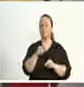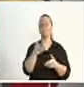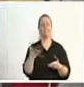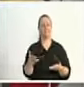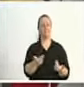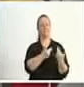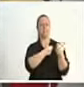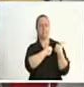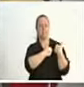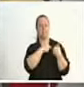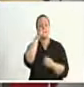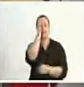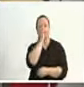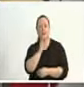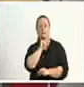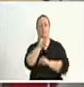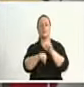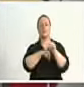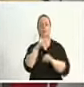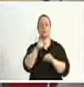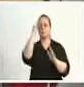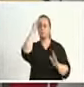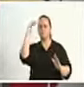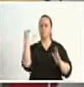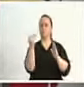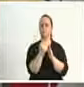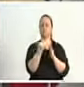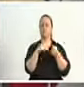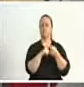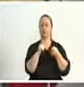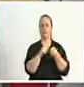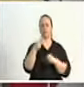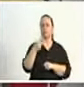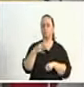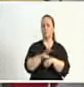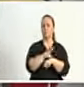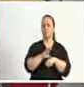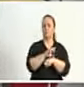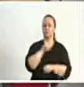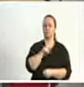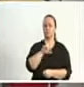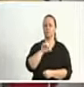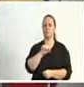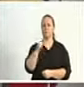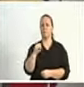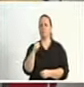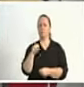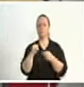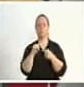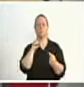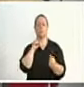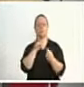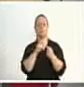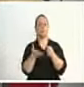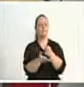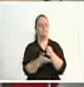cumprir o disposto no artigo 3º da Constituição Federal de 1988, que constituem objetivos fundamentais